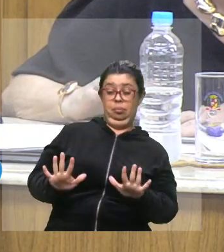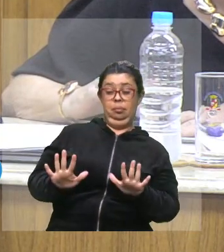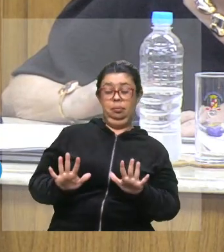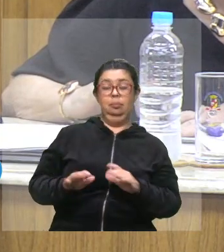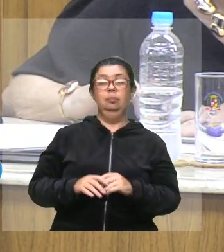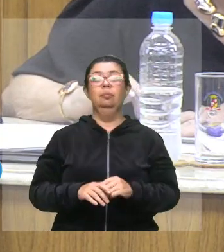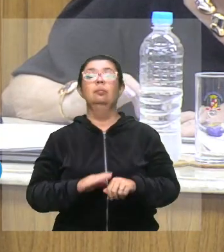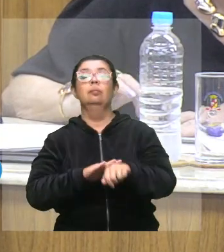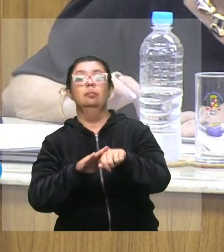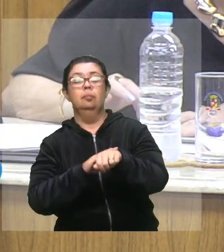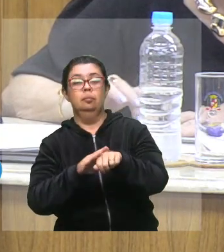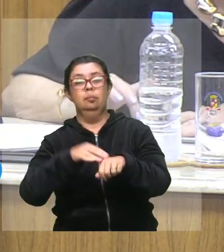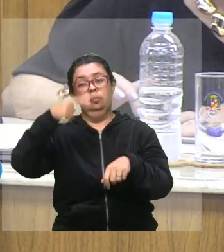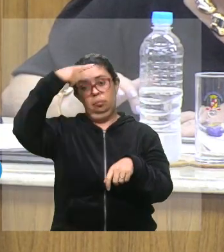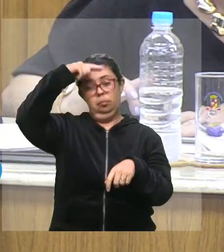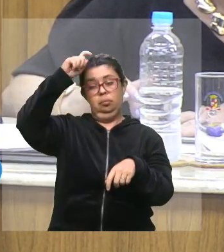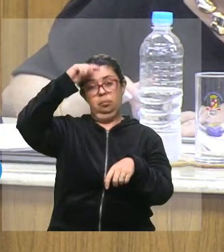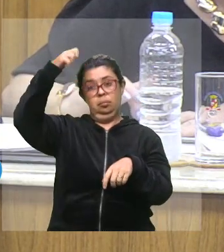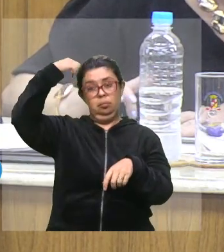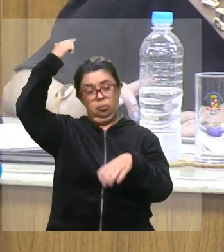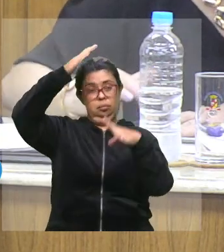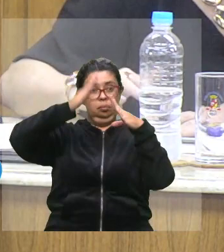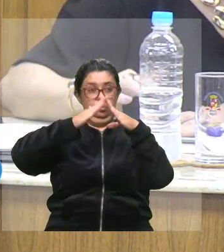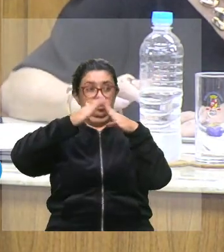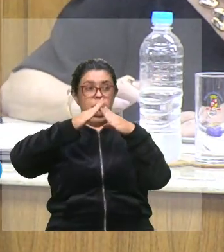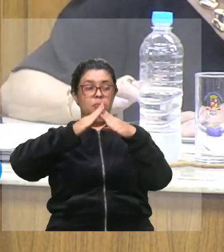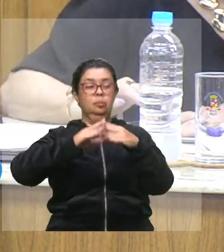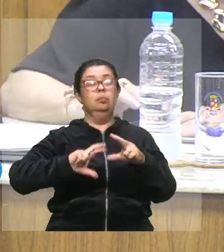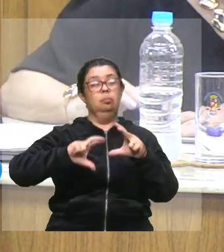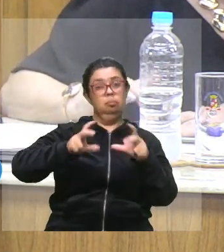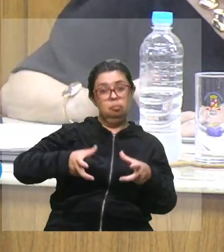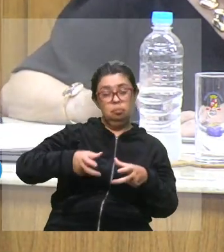Hospital Regional, Câmara Municipal, Conselho Municipal da Saúde,